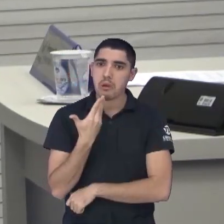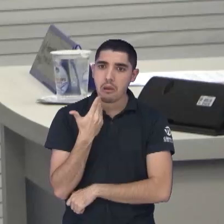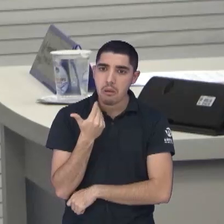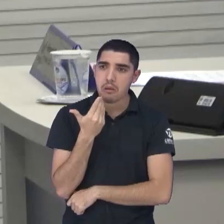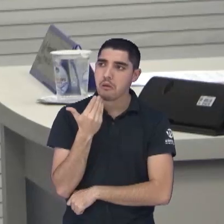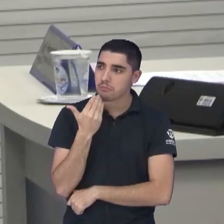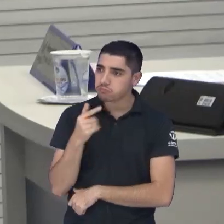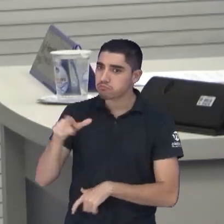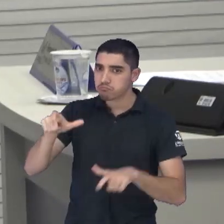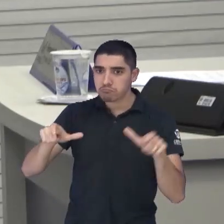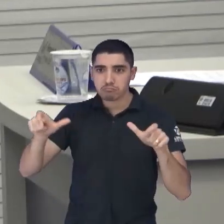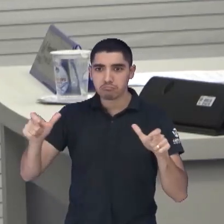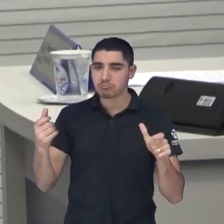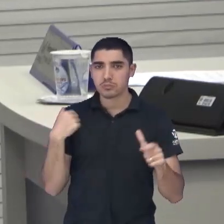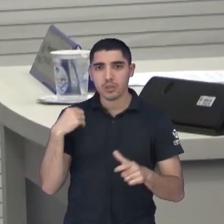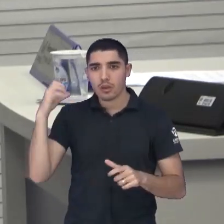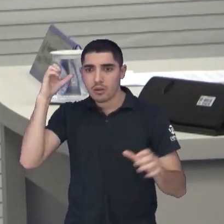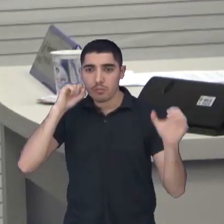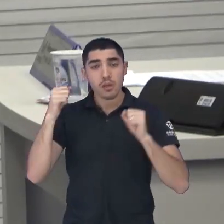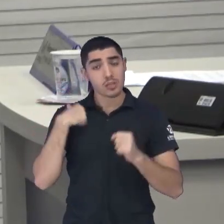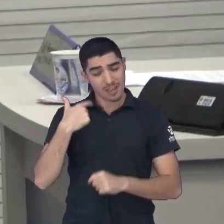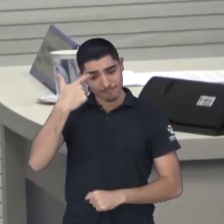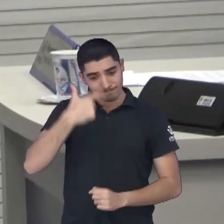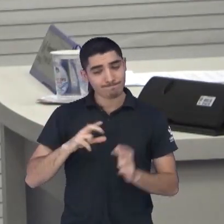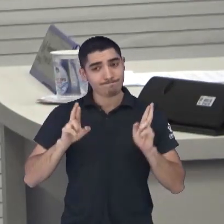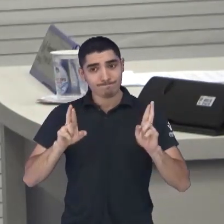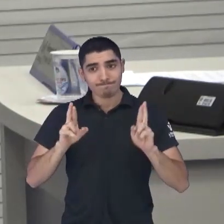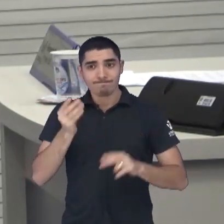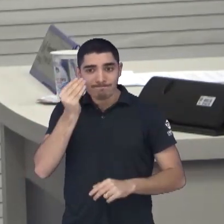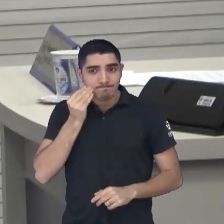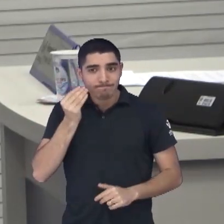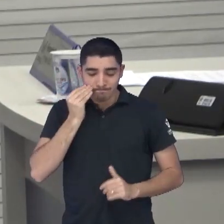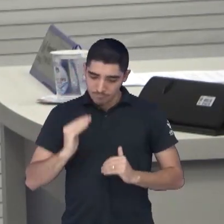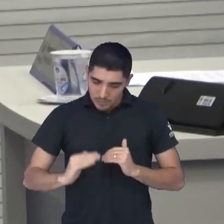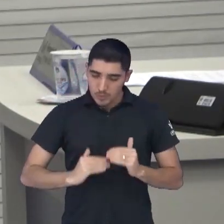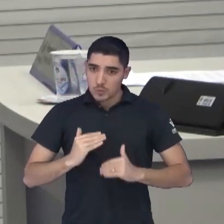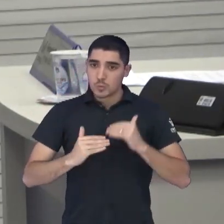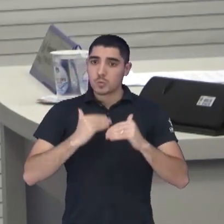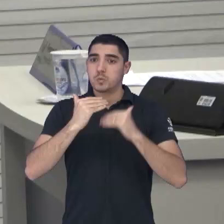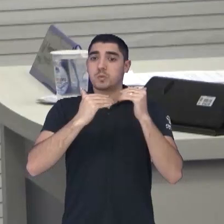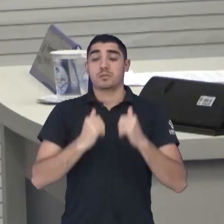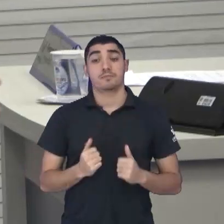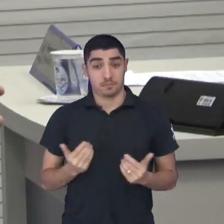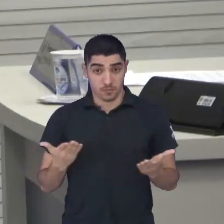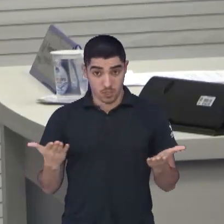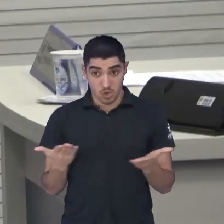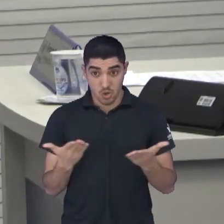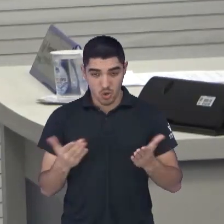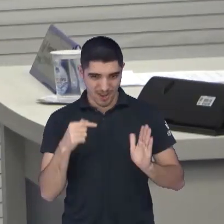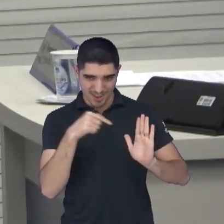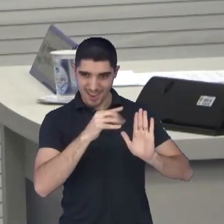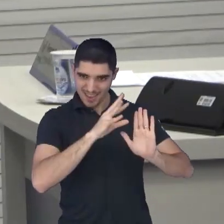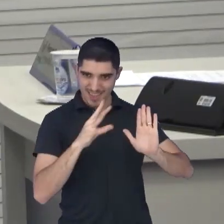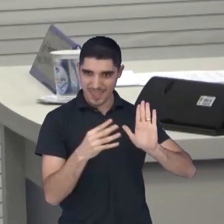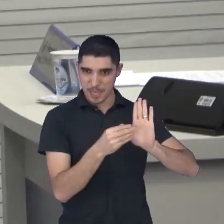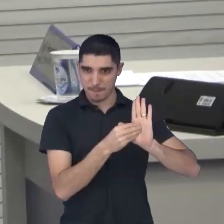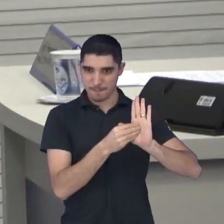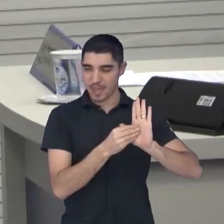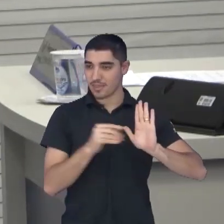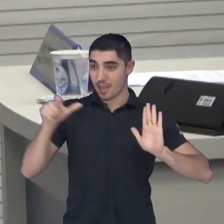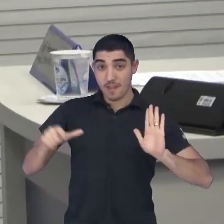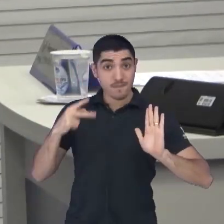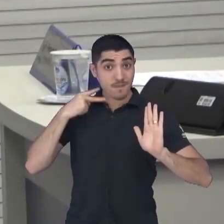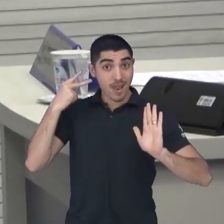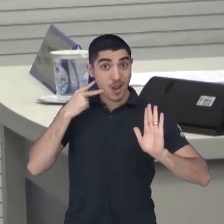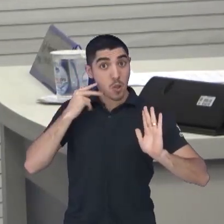legislatura e procurado melhorar e evoluir. E isso hoje, né, da gente aprovar a emenda positiva, é